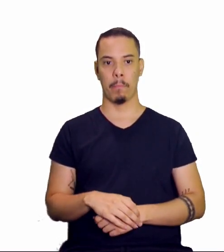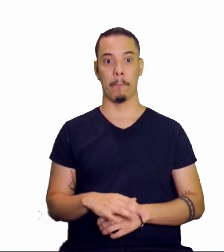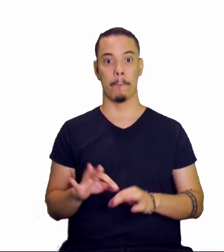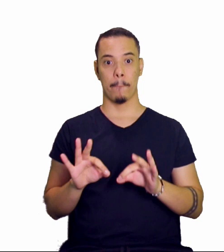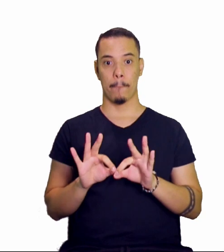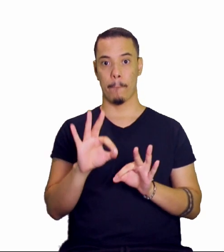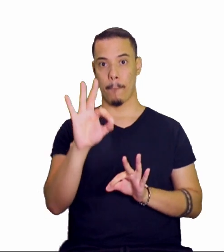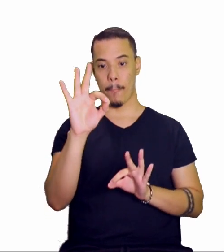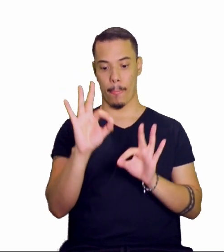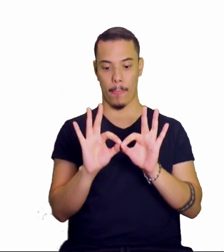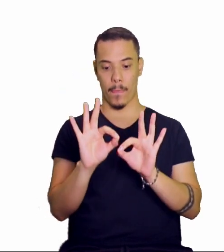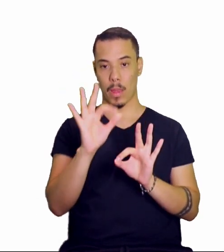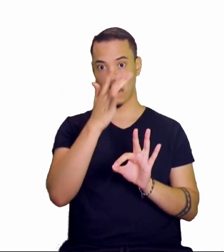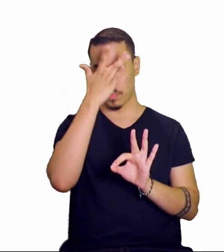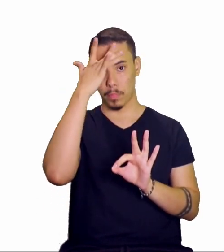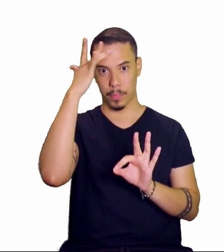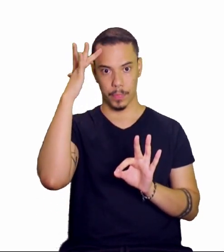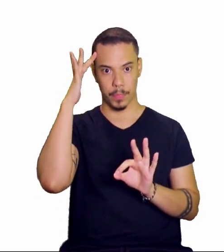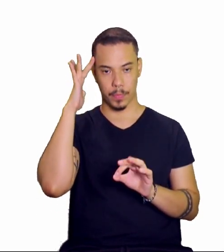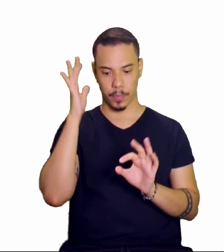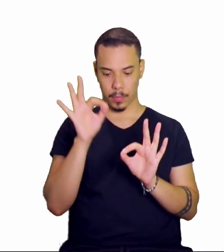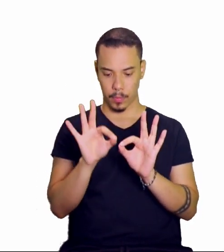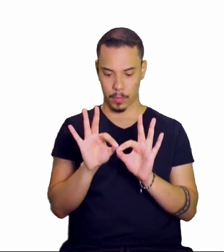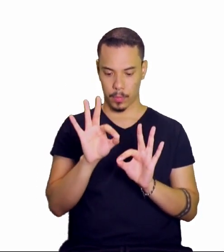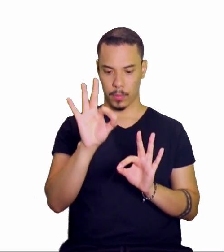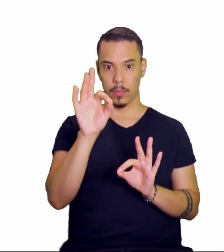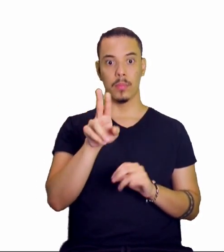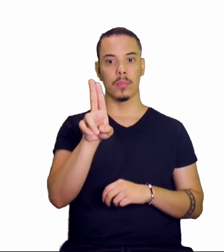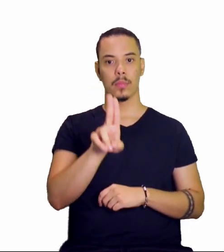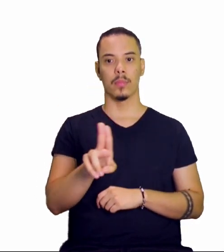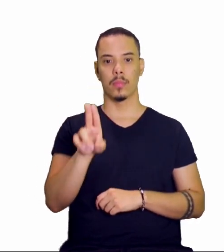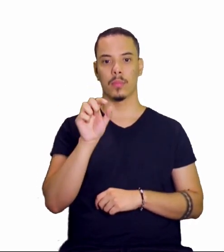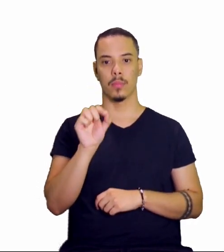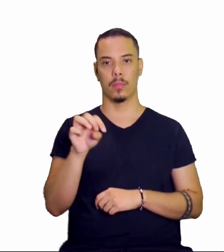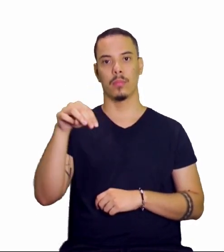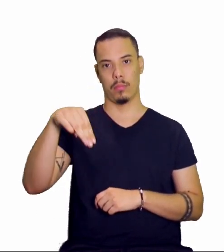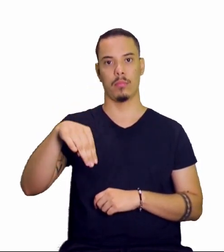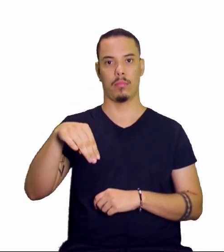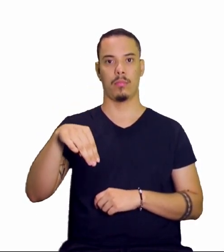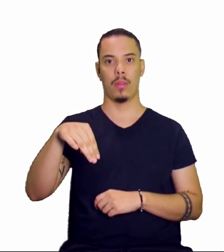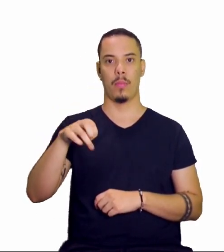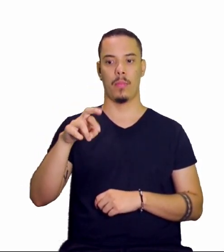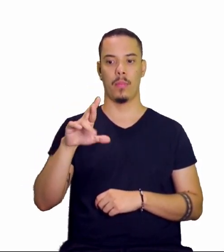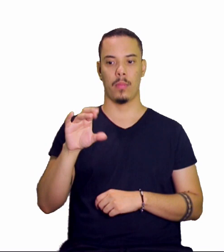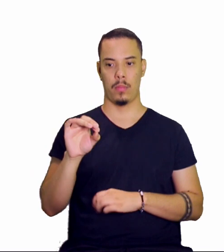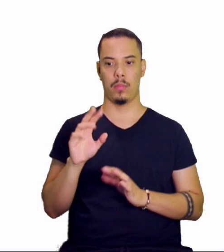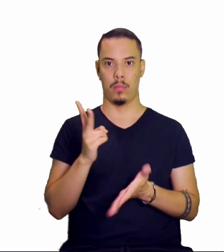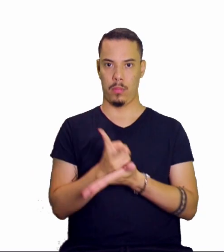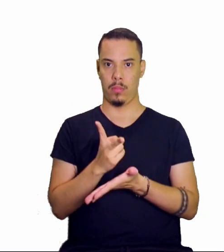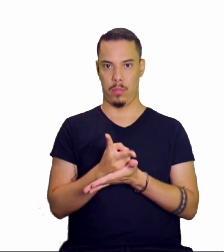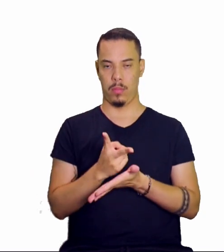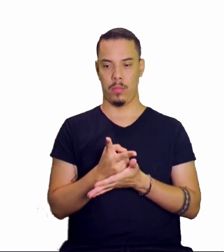medirmos a altura de uma pessoa, nós usamos a unidade conhecida como metro, né? Isso. Geralmente.